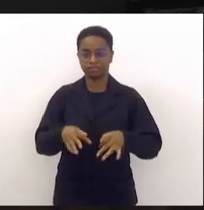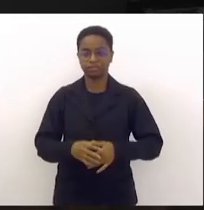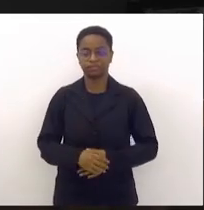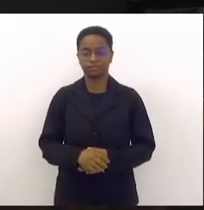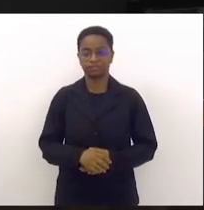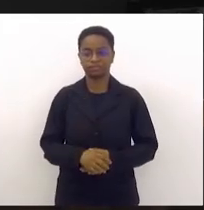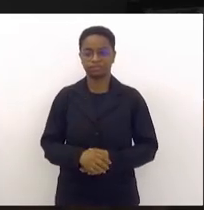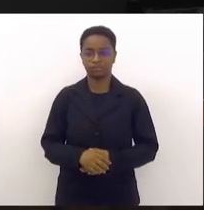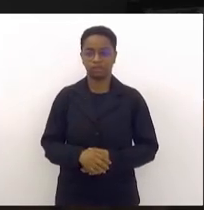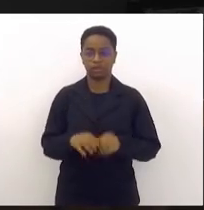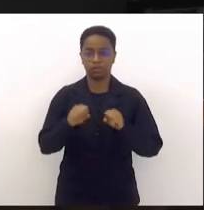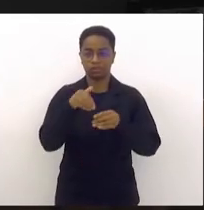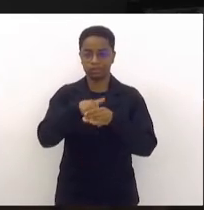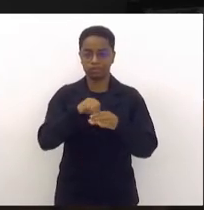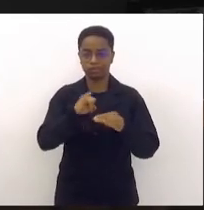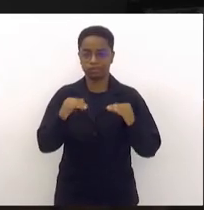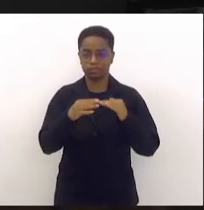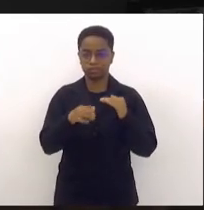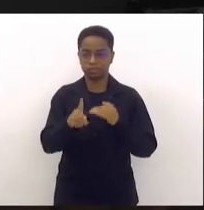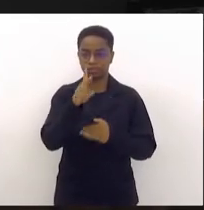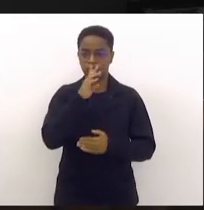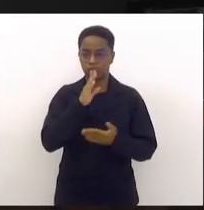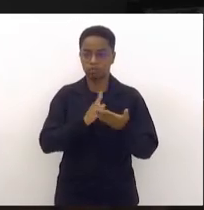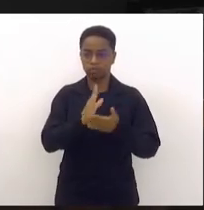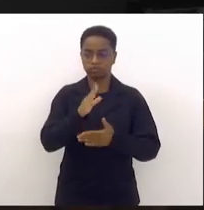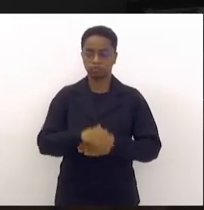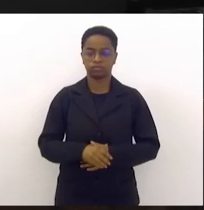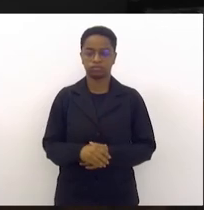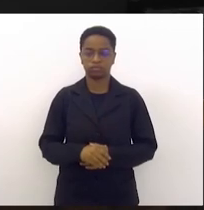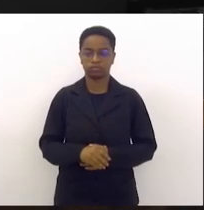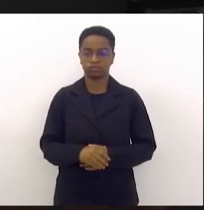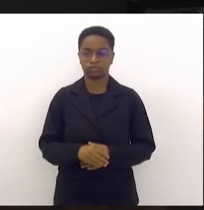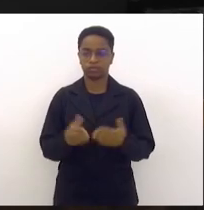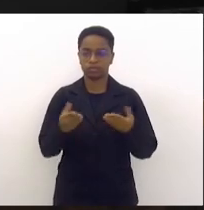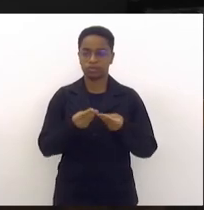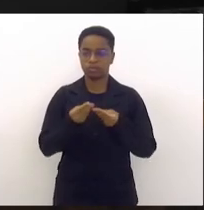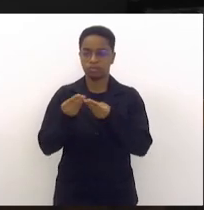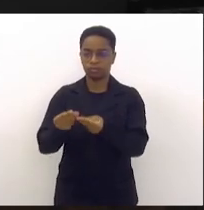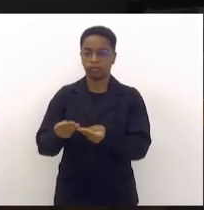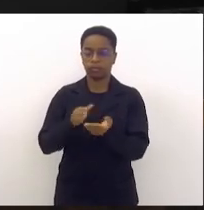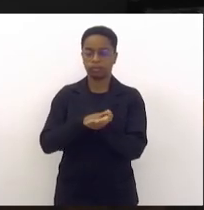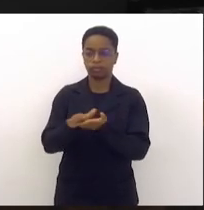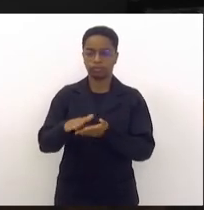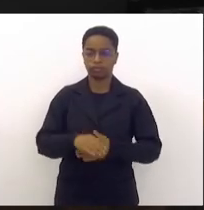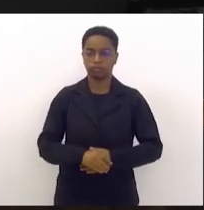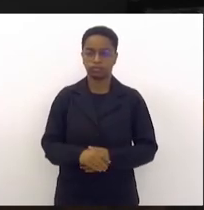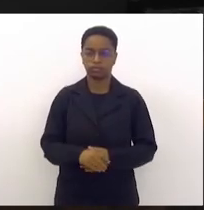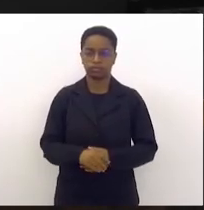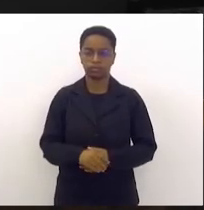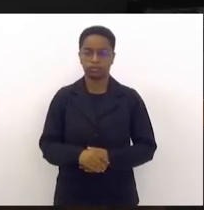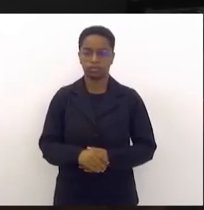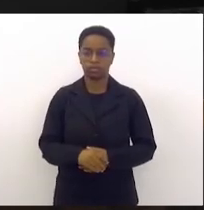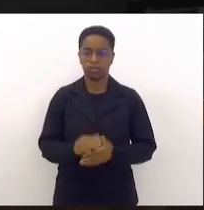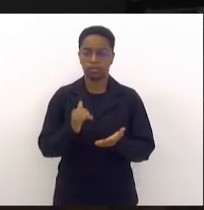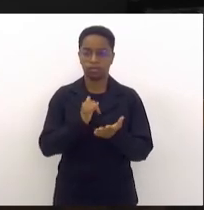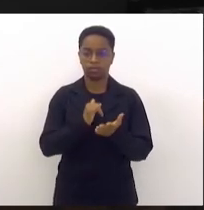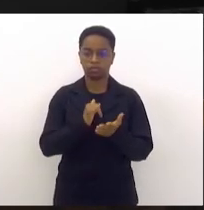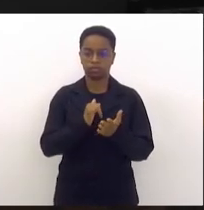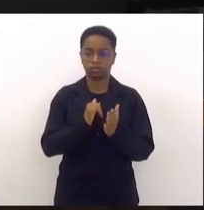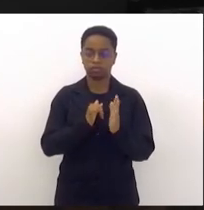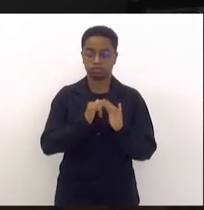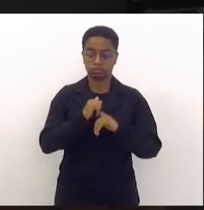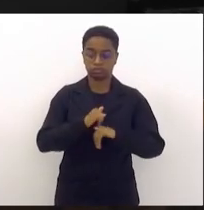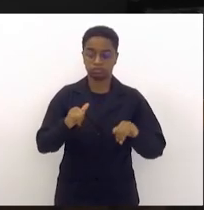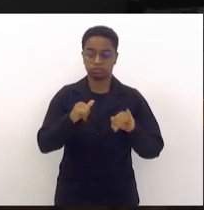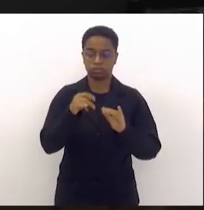discussão, em votação. Os senhores que aprovam, permaneçam como estão. Aprovado, vai à promulgação. Anuncio o projeto de